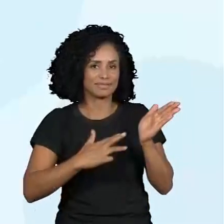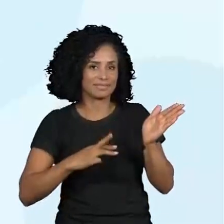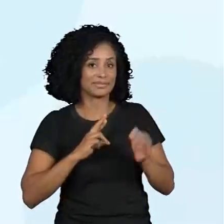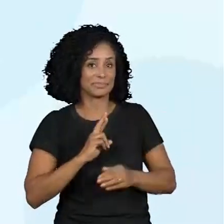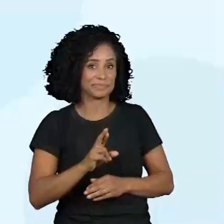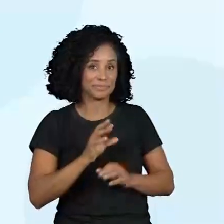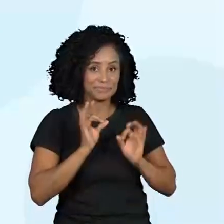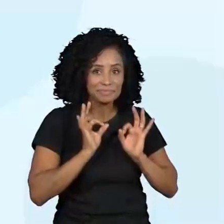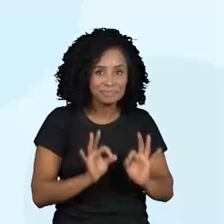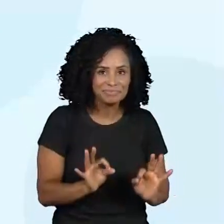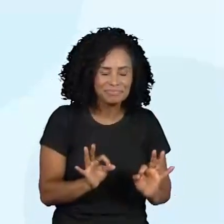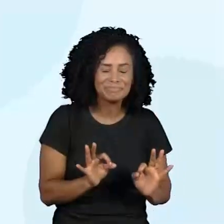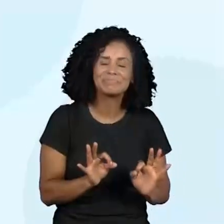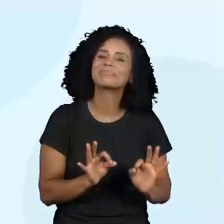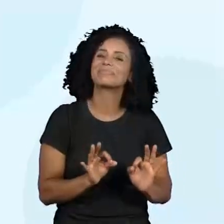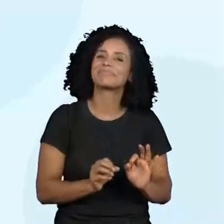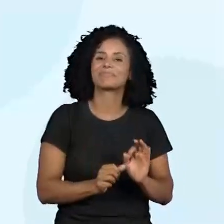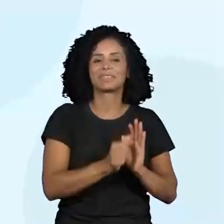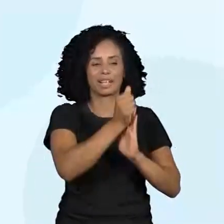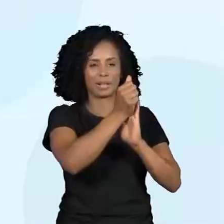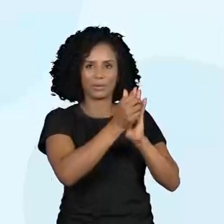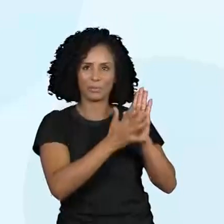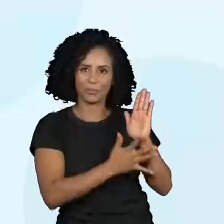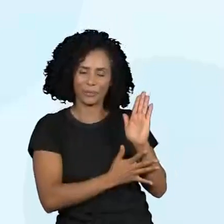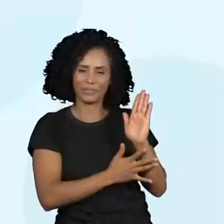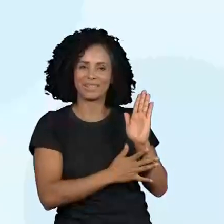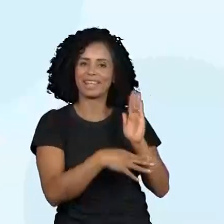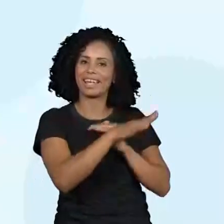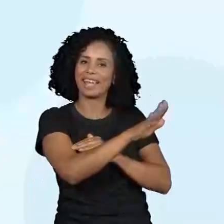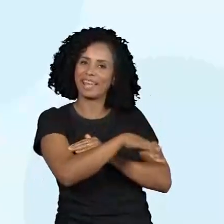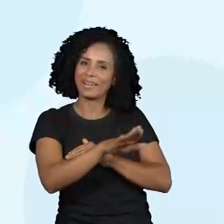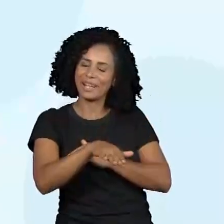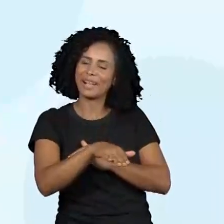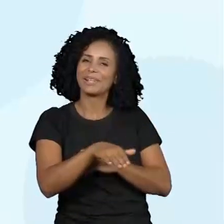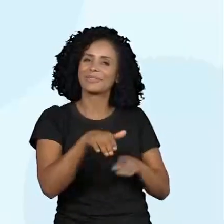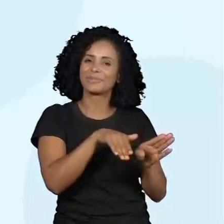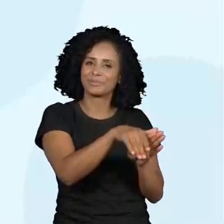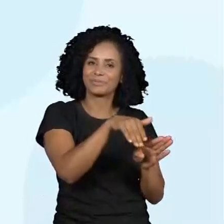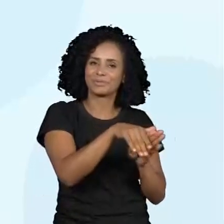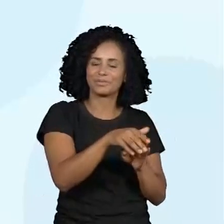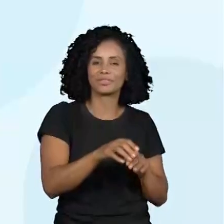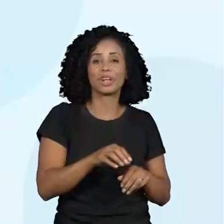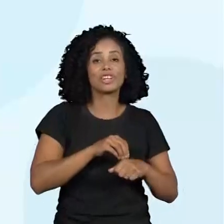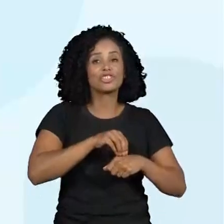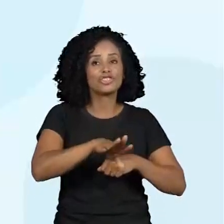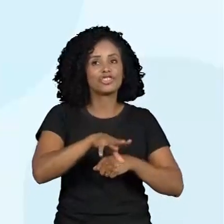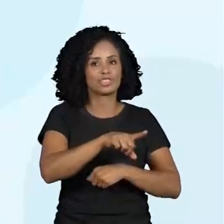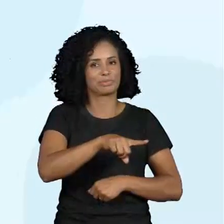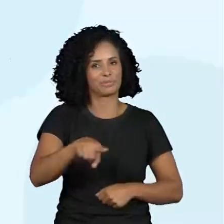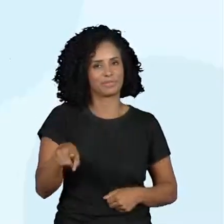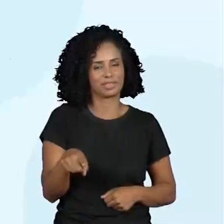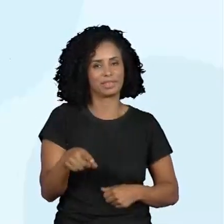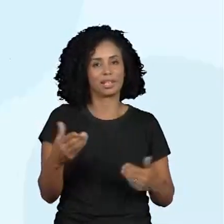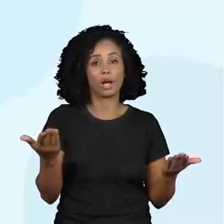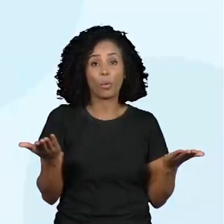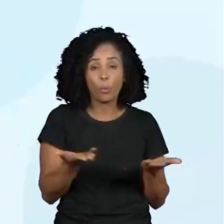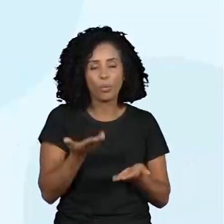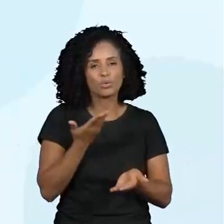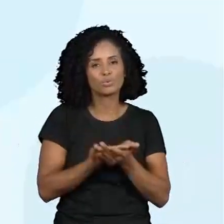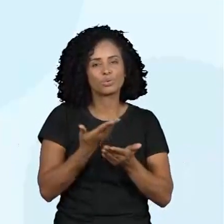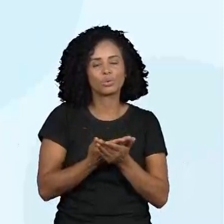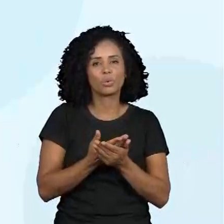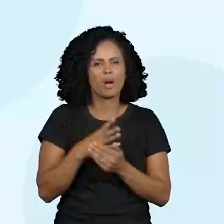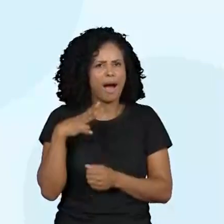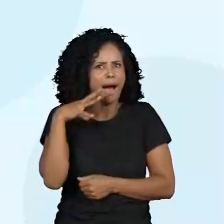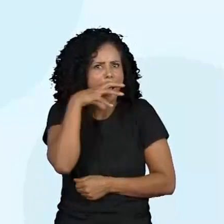certo? Roteiro do aluno, a dica para vocês, o que vimos na aula de hoje, super